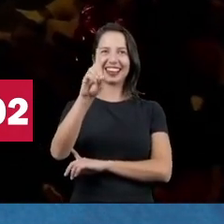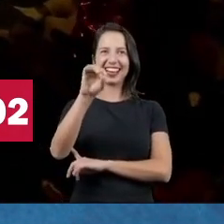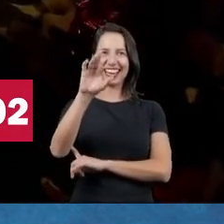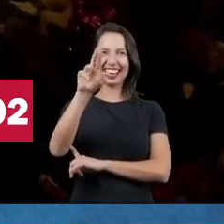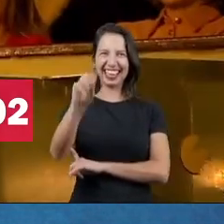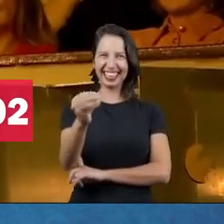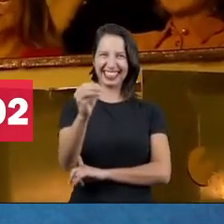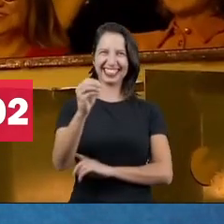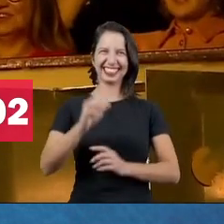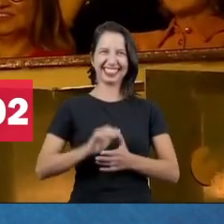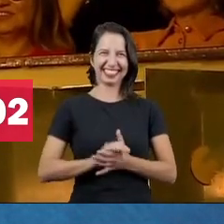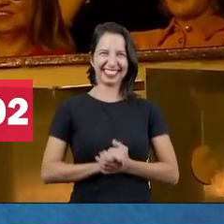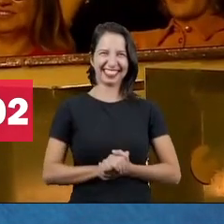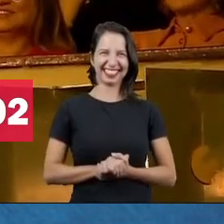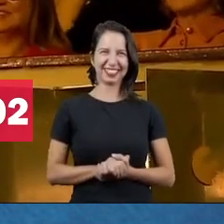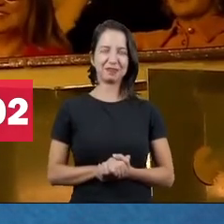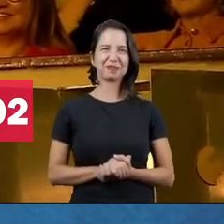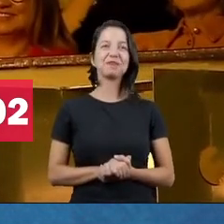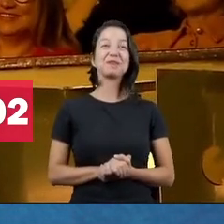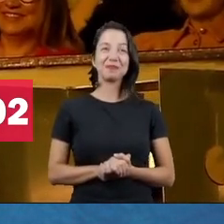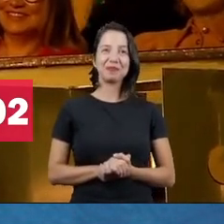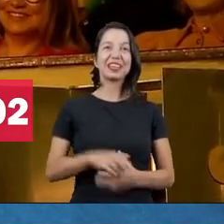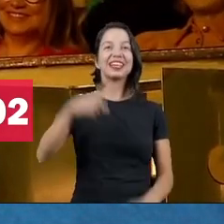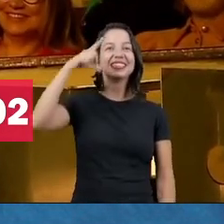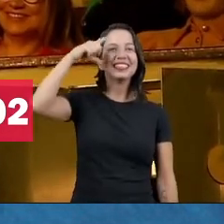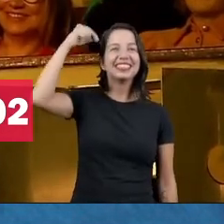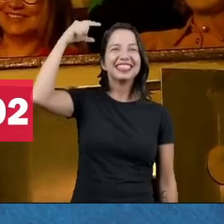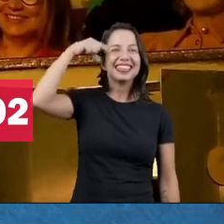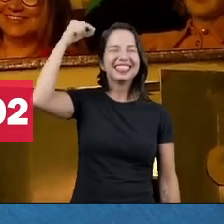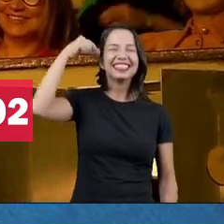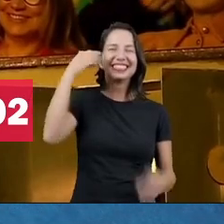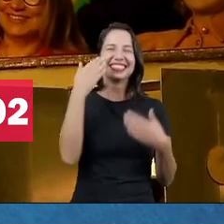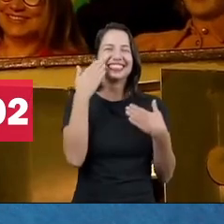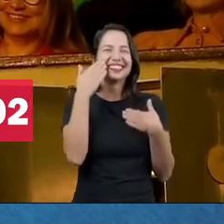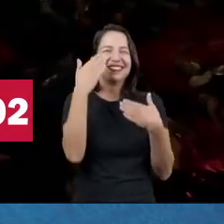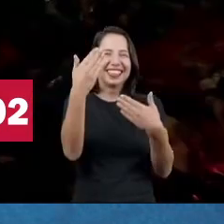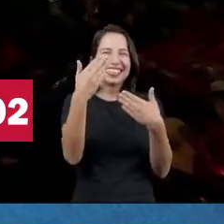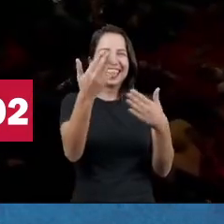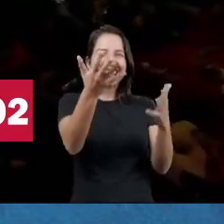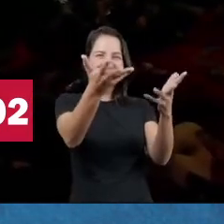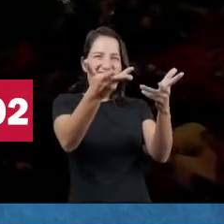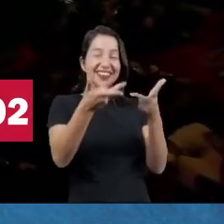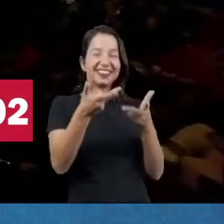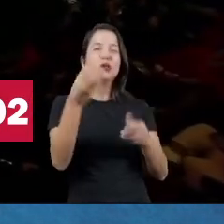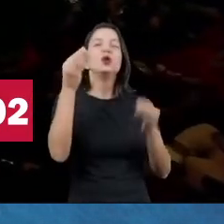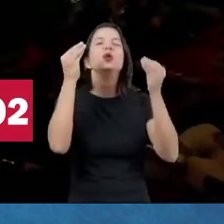Valeu, Janja, querida. Um boa beijo, noite, presidente. Lembra de mim.